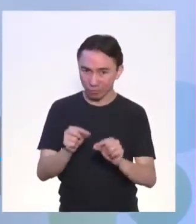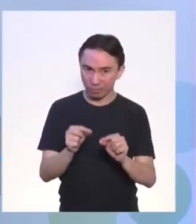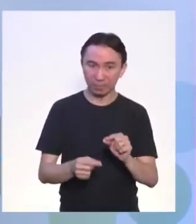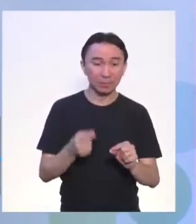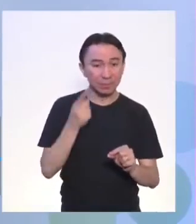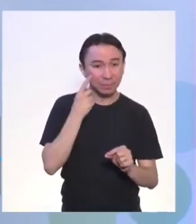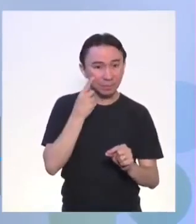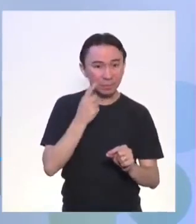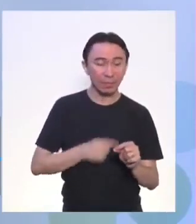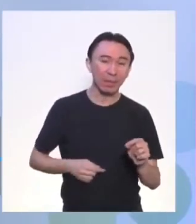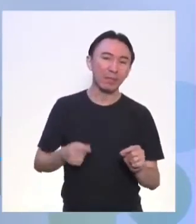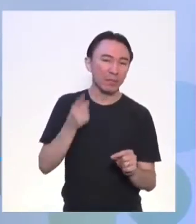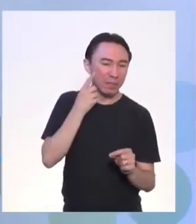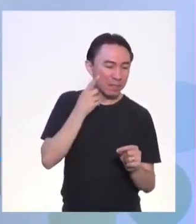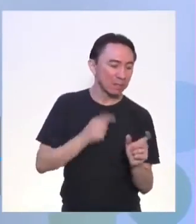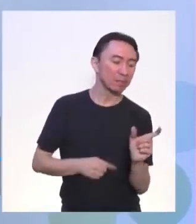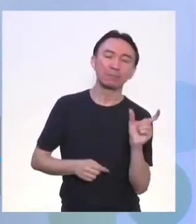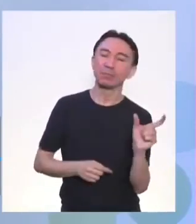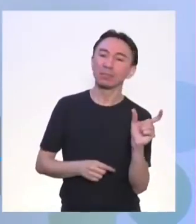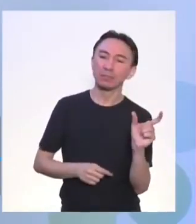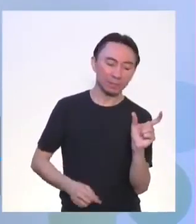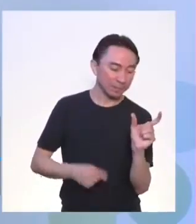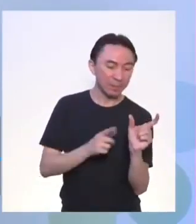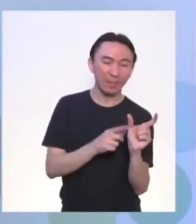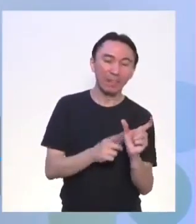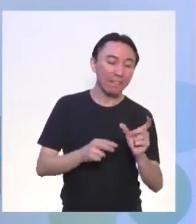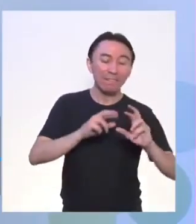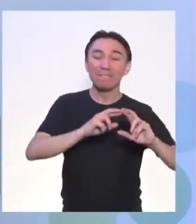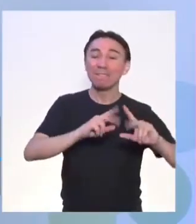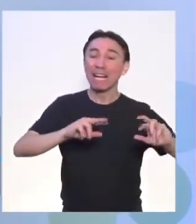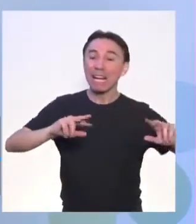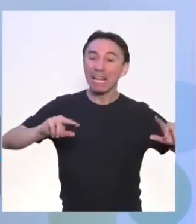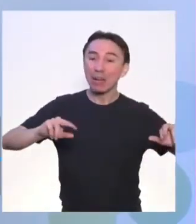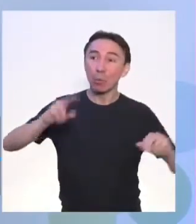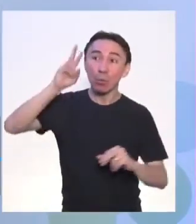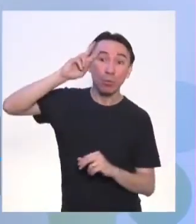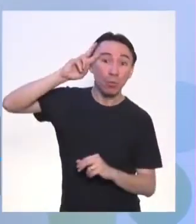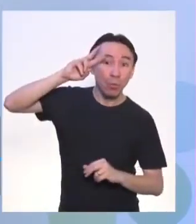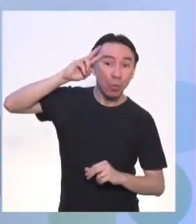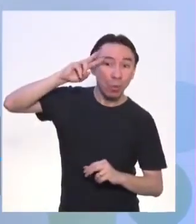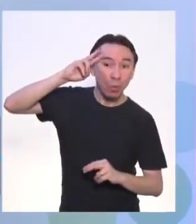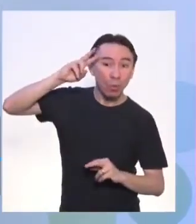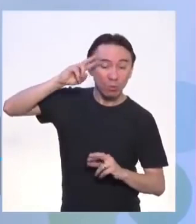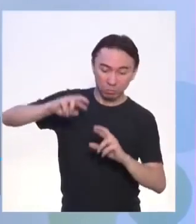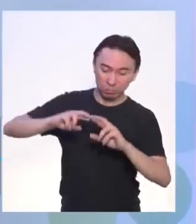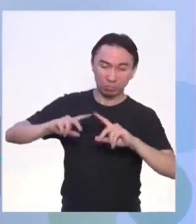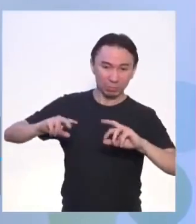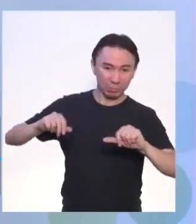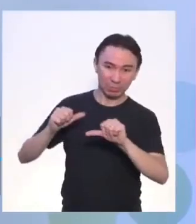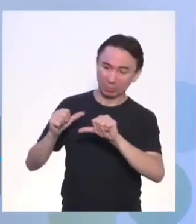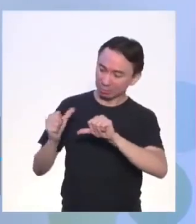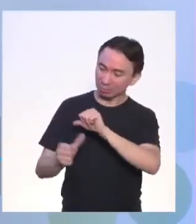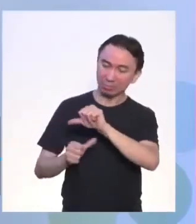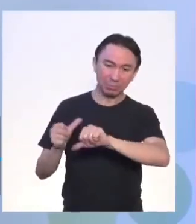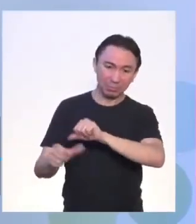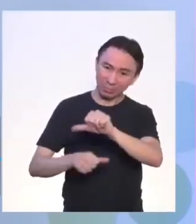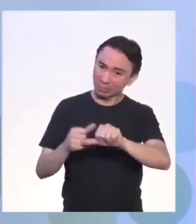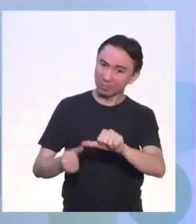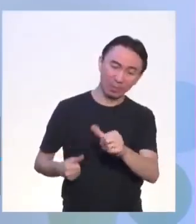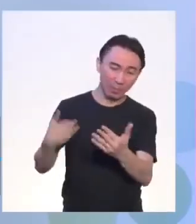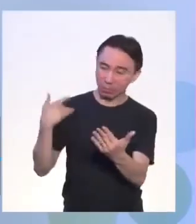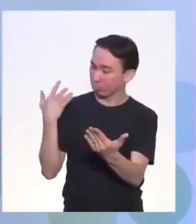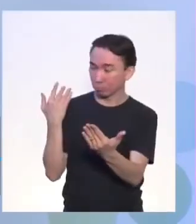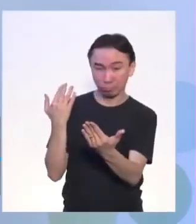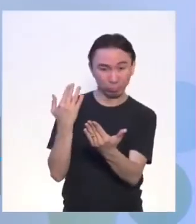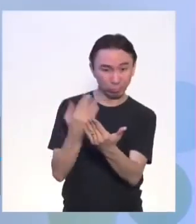variação histórica. Como o próprio nome diz, com o passar do tempo, né, como a língua vai evoluindo, como as palavras